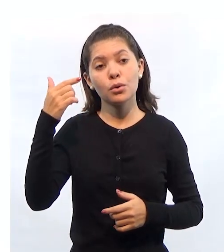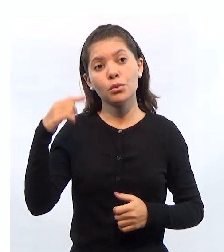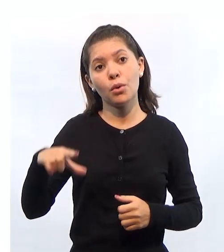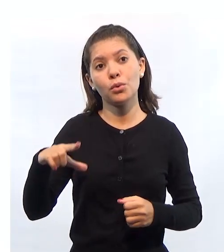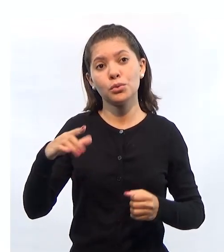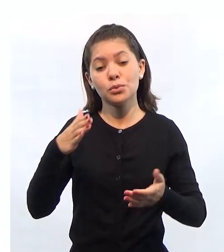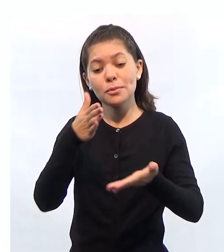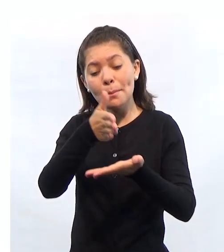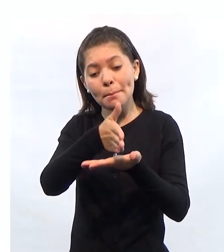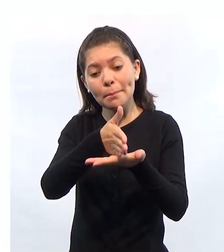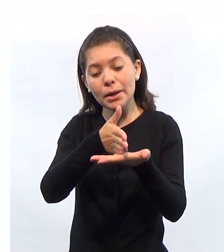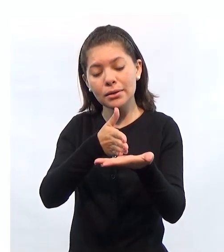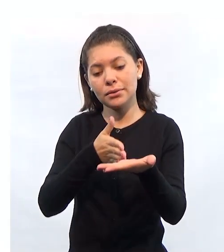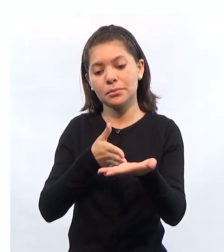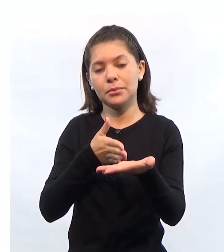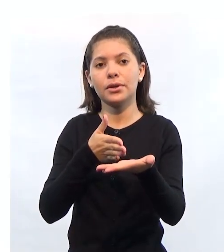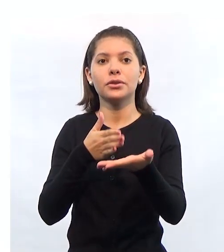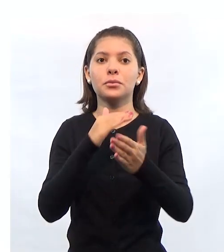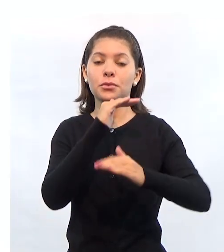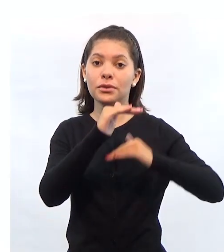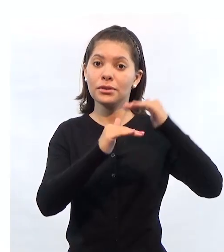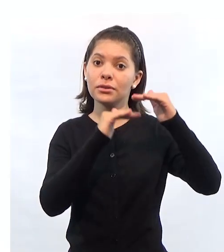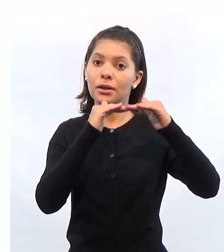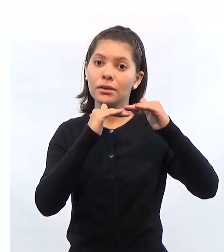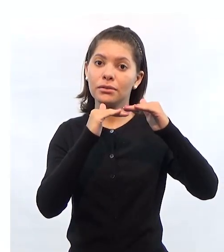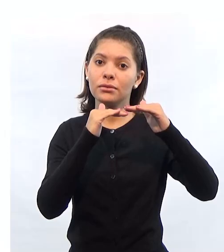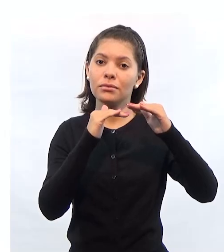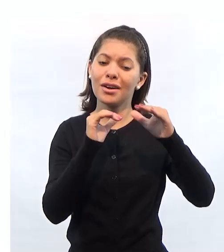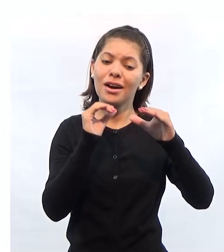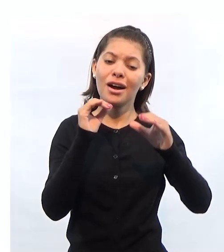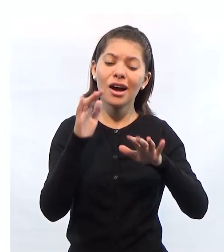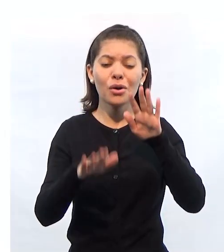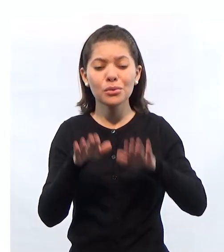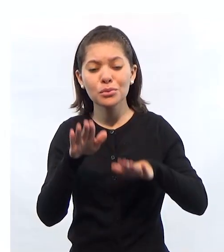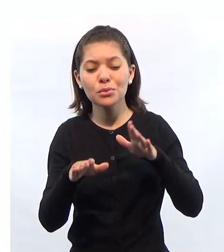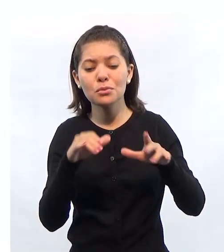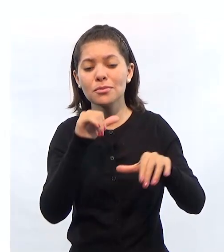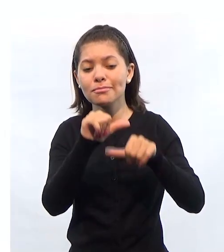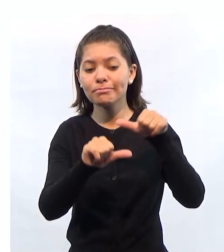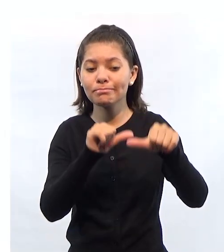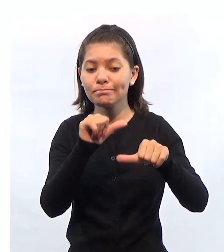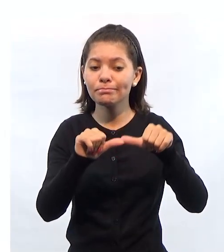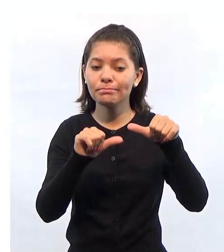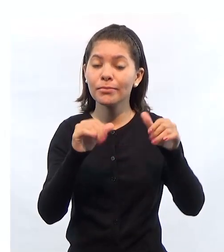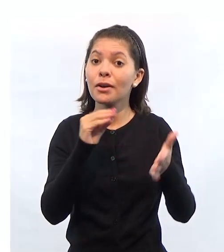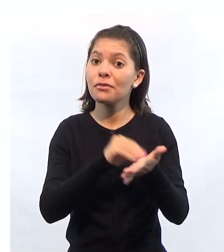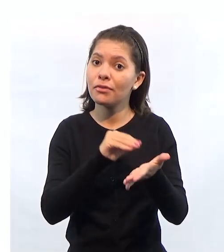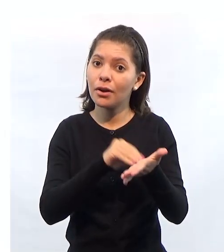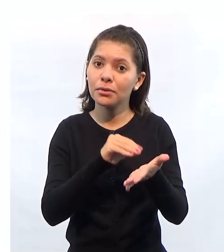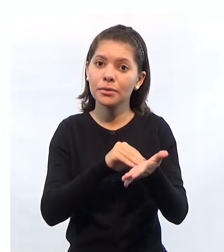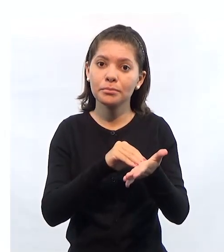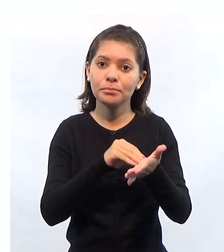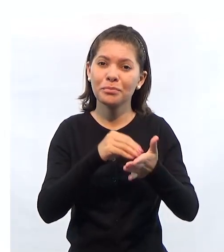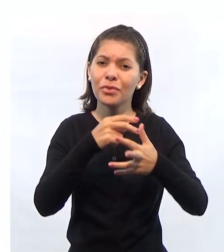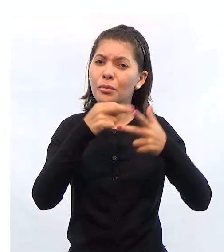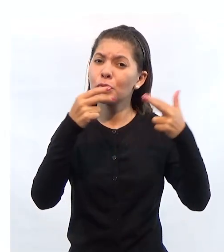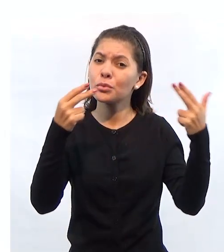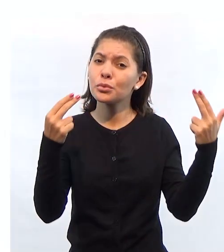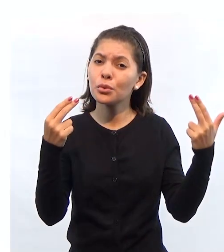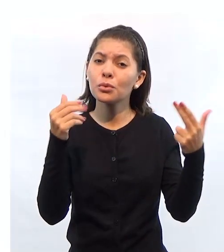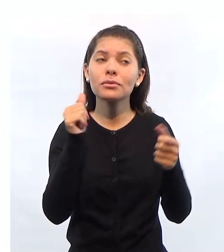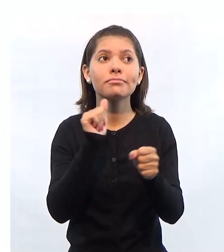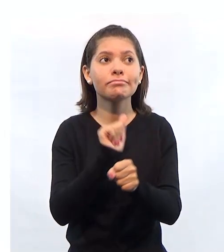outros parcialmente processados, ou seja, já foram feitas algumas etapas de produção, mas ainda faltam outros, e muitos